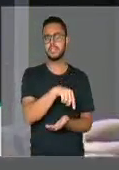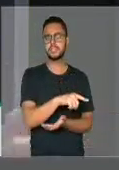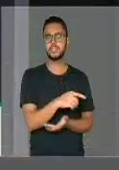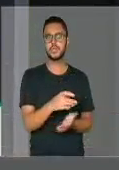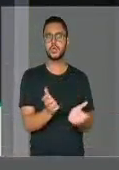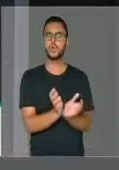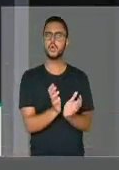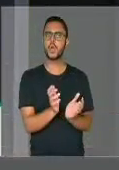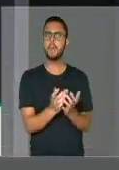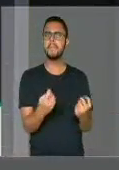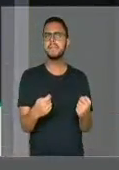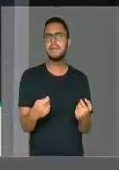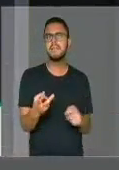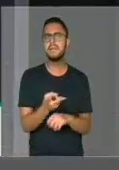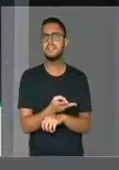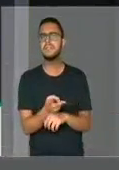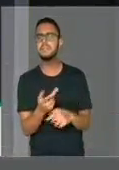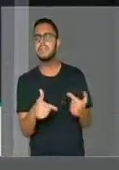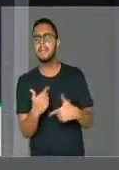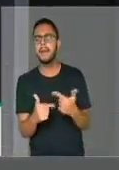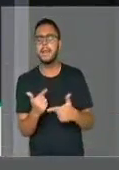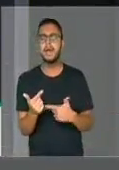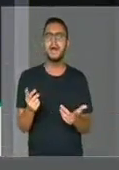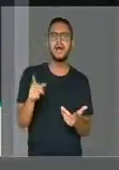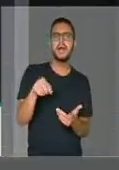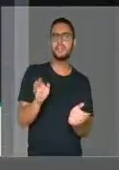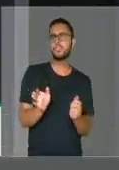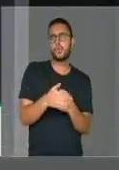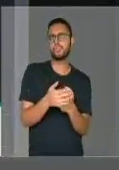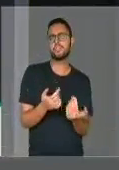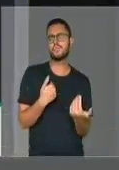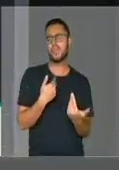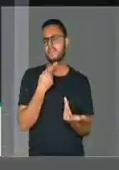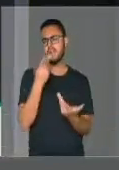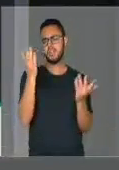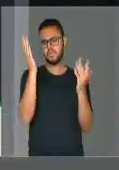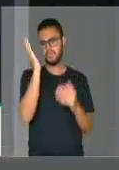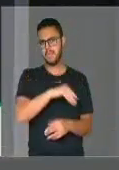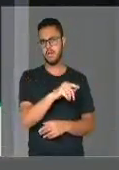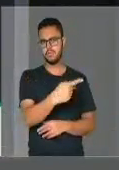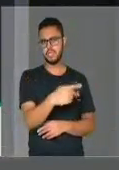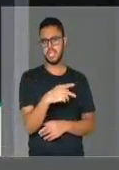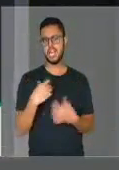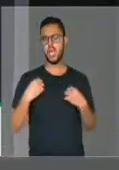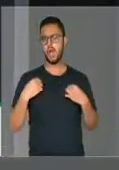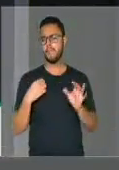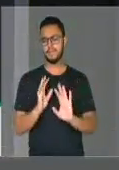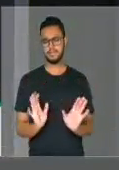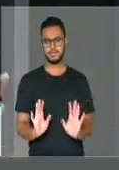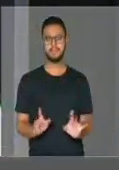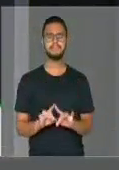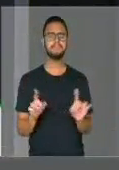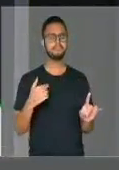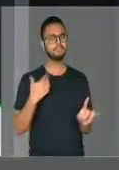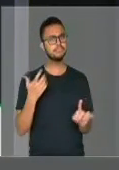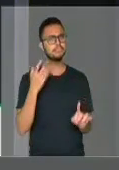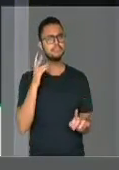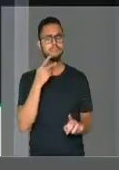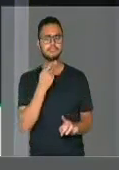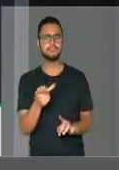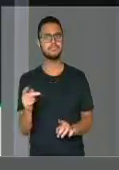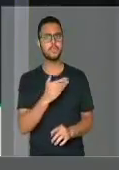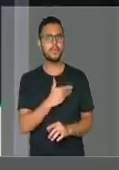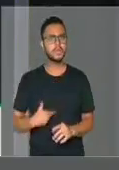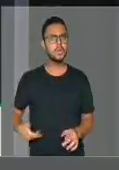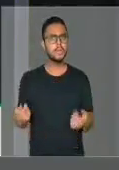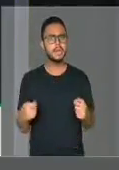para investigar. Né? Mas eu não estou aqui criticando isso. Mas eu quero levantar, senhor presidente, a necessidade do governador olhar para a Polícia